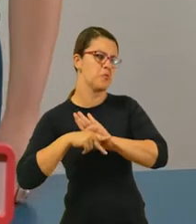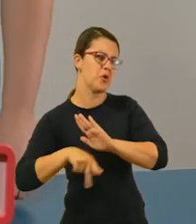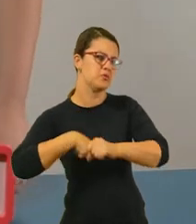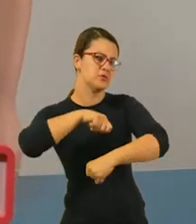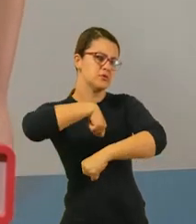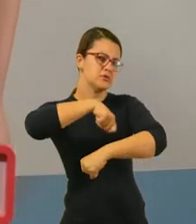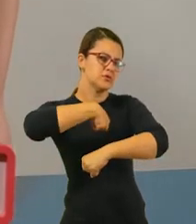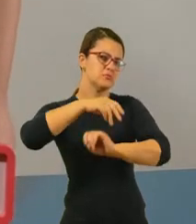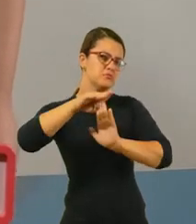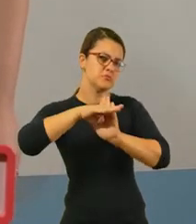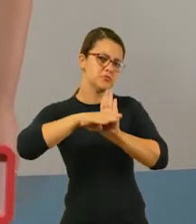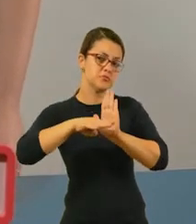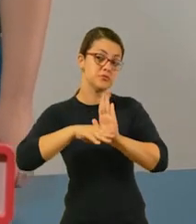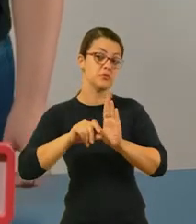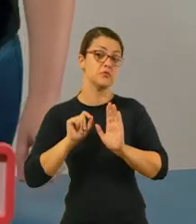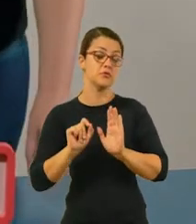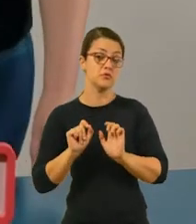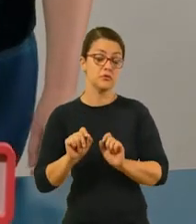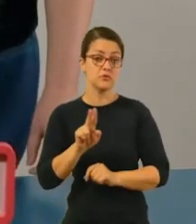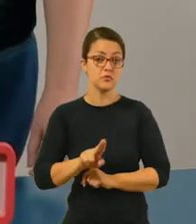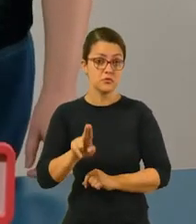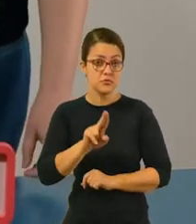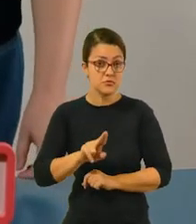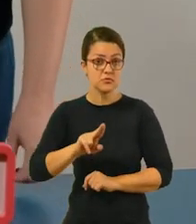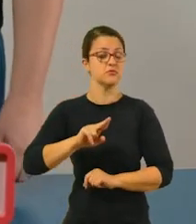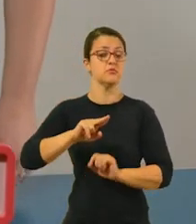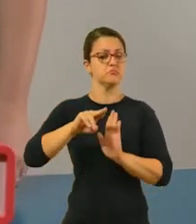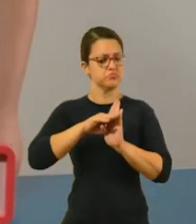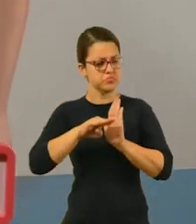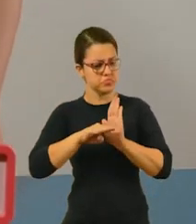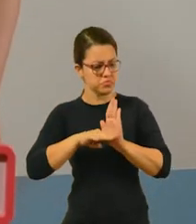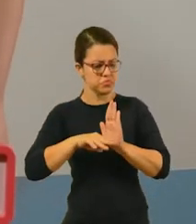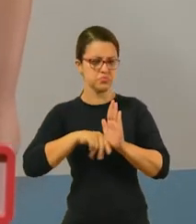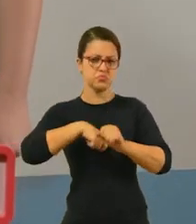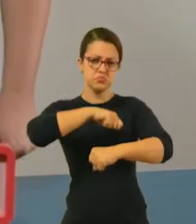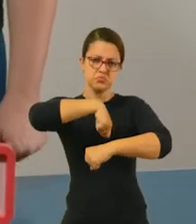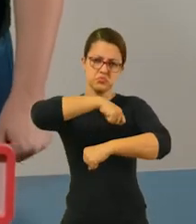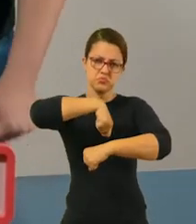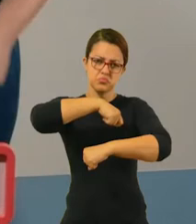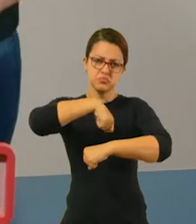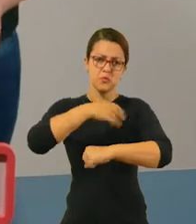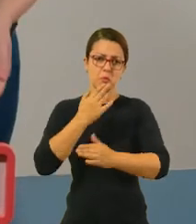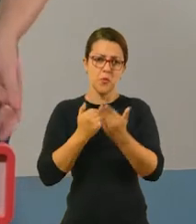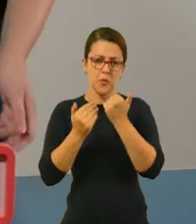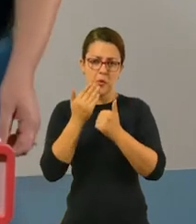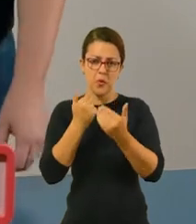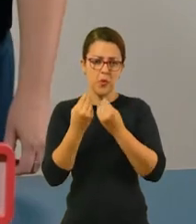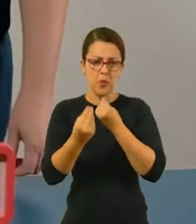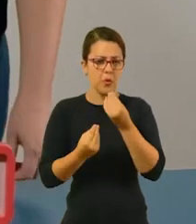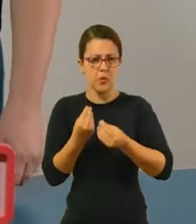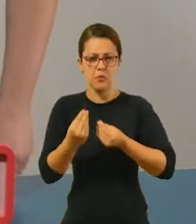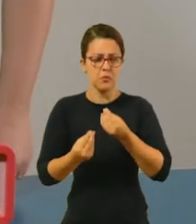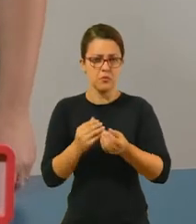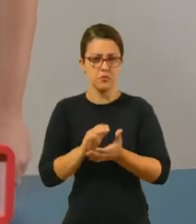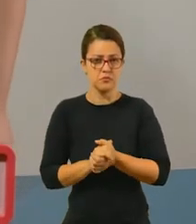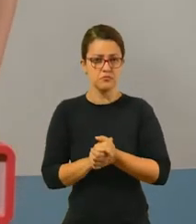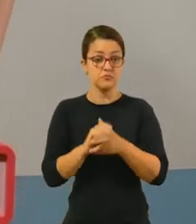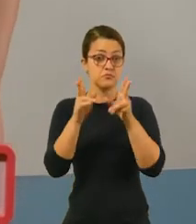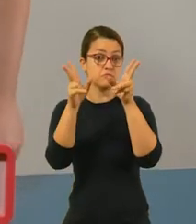textual. A receita é utilizada pelas pessoas para realizar um alimento. É um texto escrito